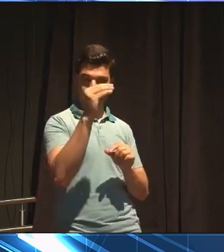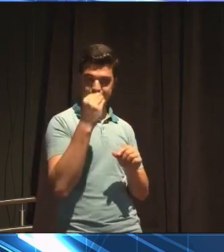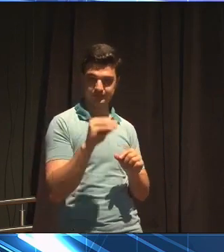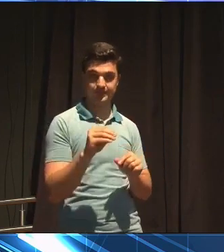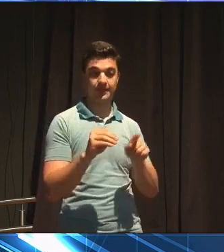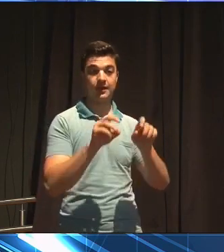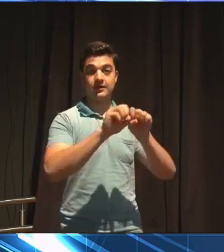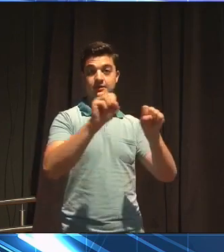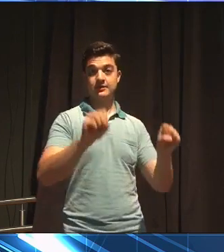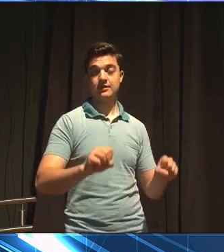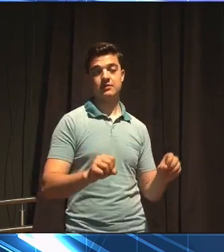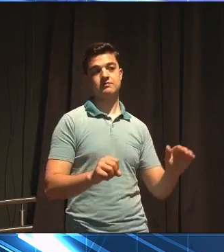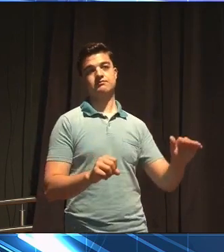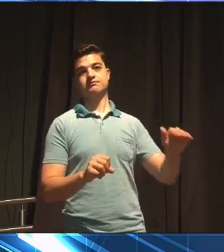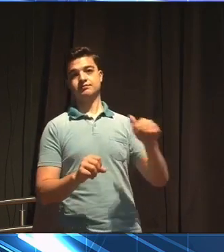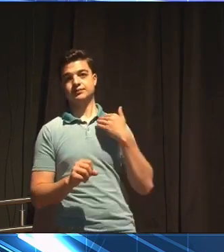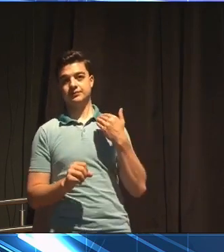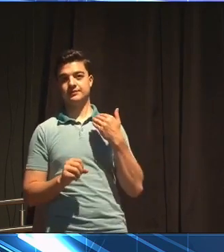para ele que